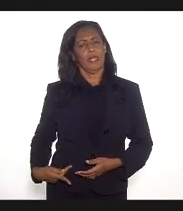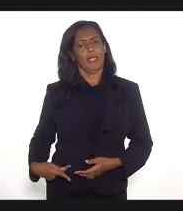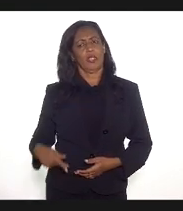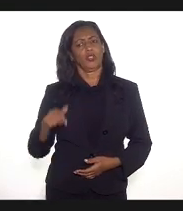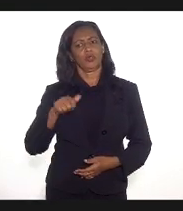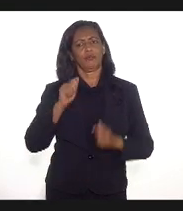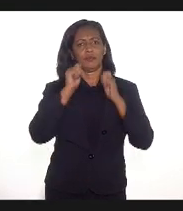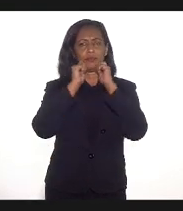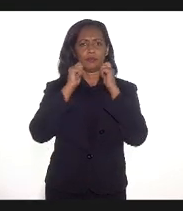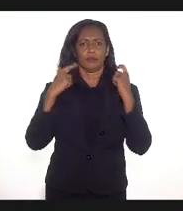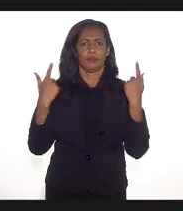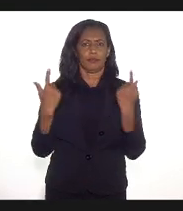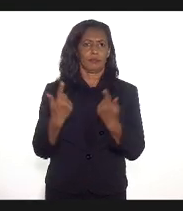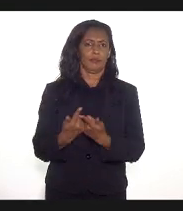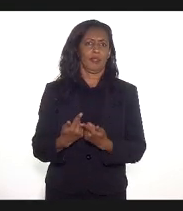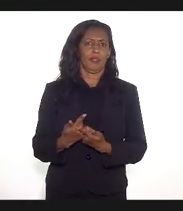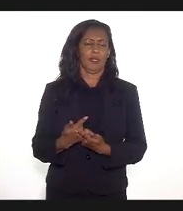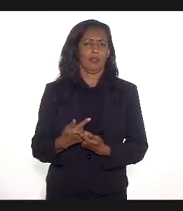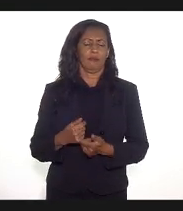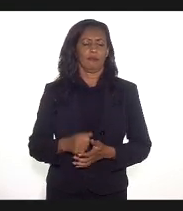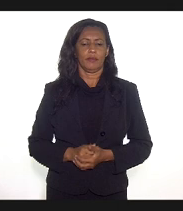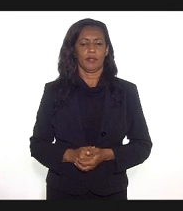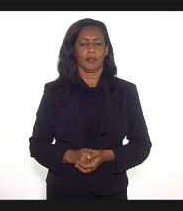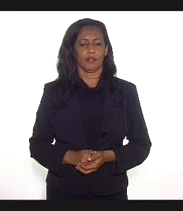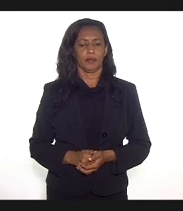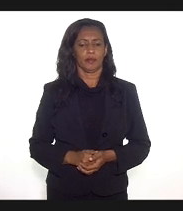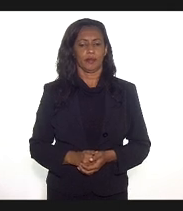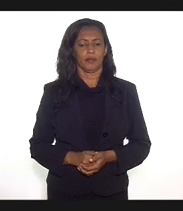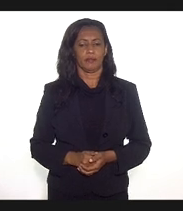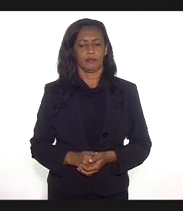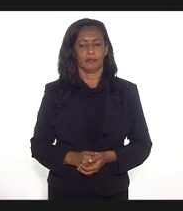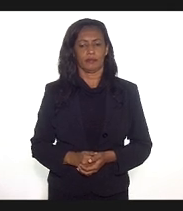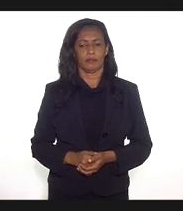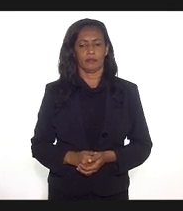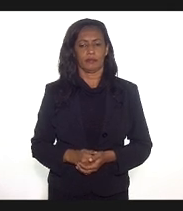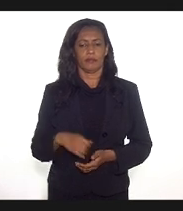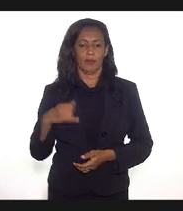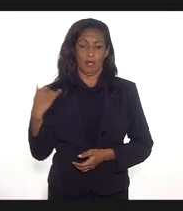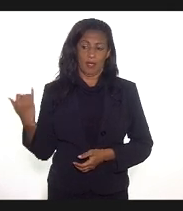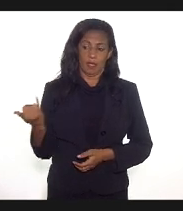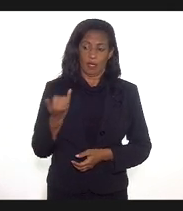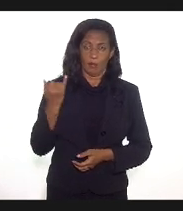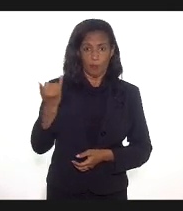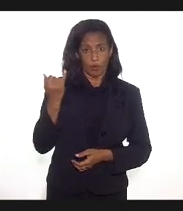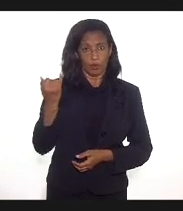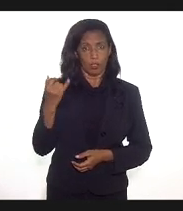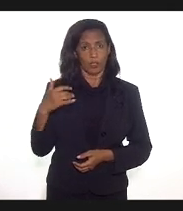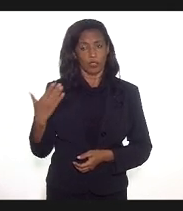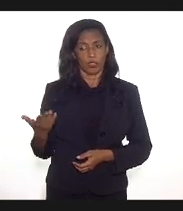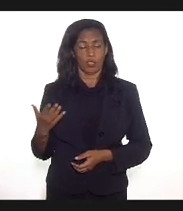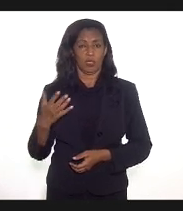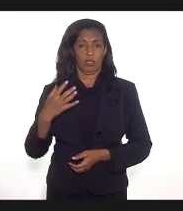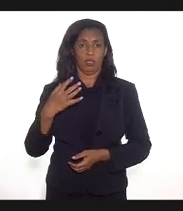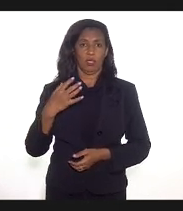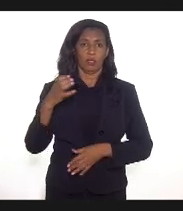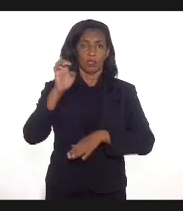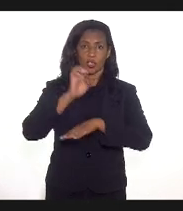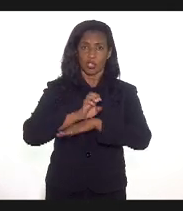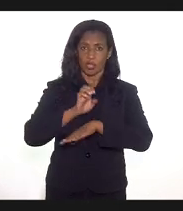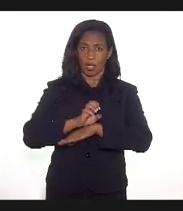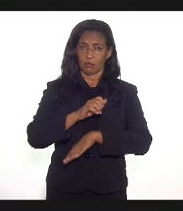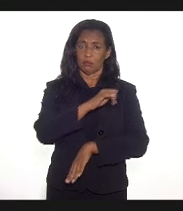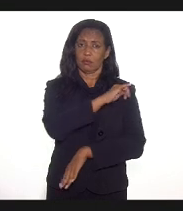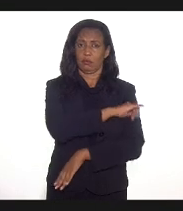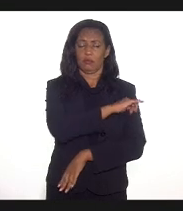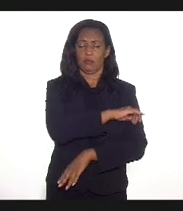dessa PEC que foi por ele apresentada. É importante no sentido de que o Estado do Rio,